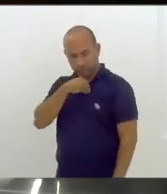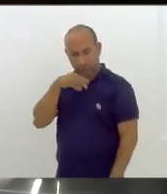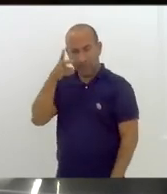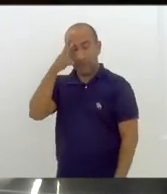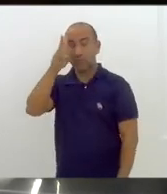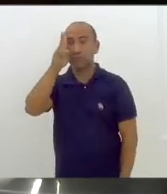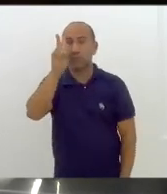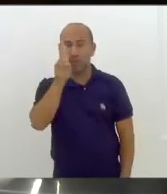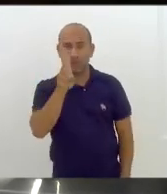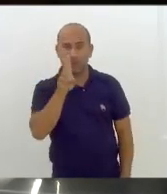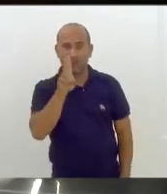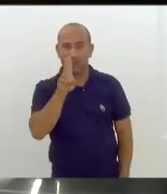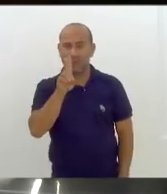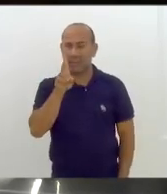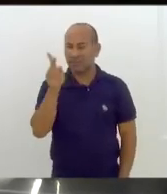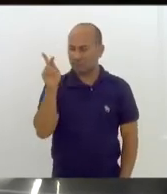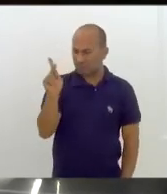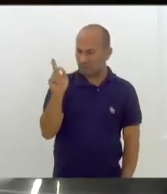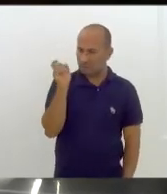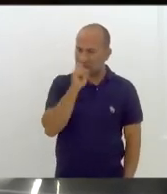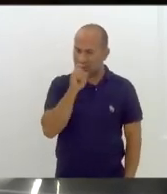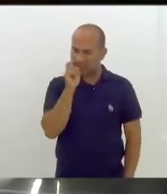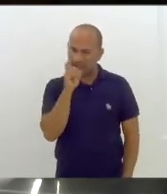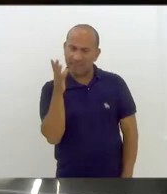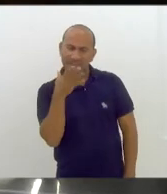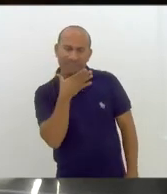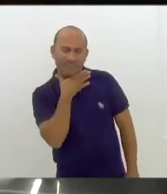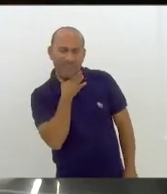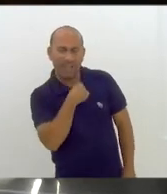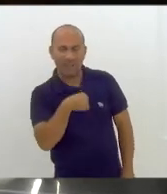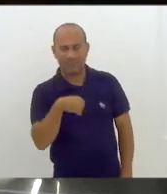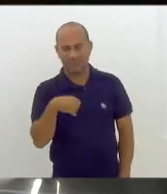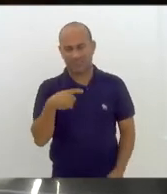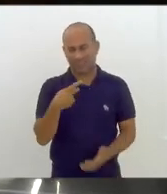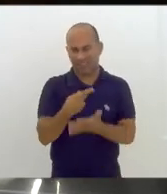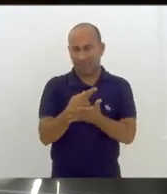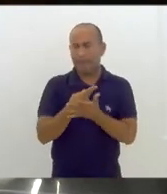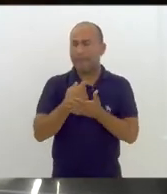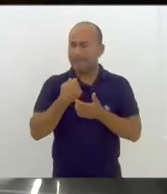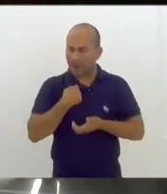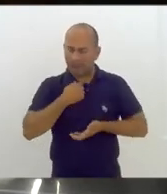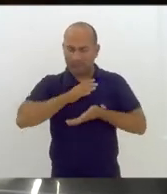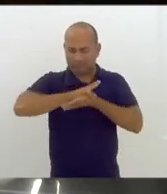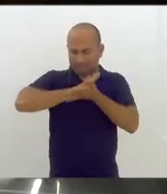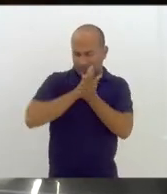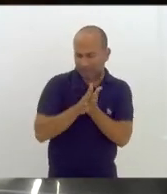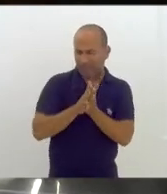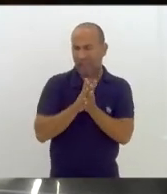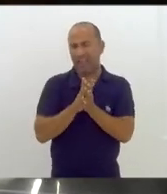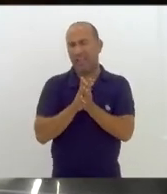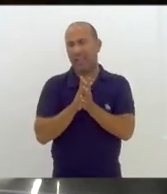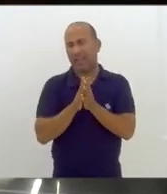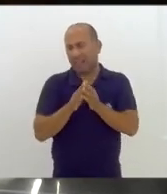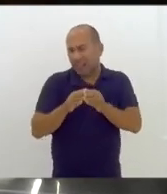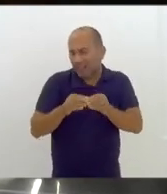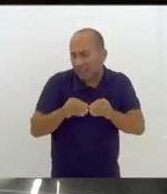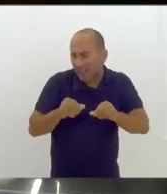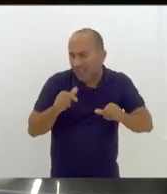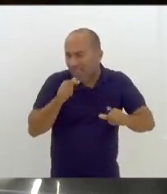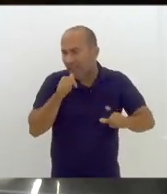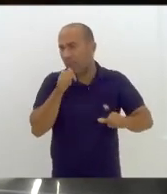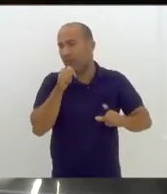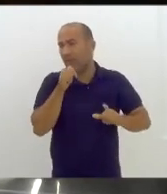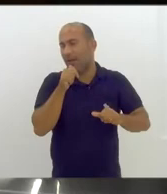história, com suas mentiras distorcidas e amargas. Você pode me pisotear nessa lama, mas mesmo assim,